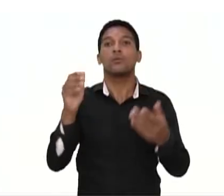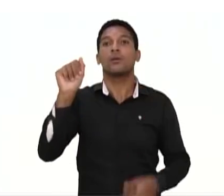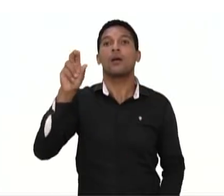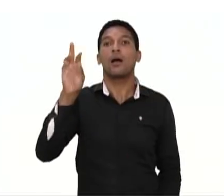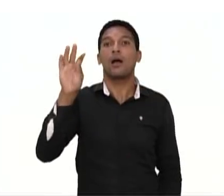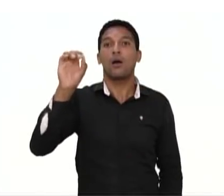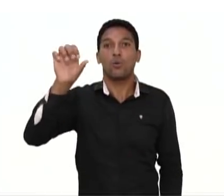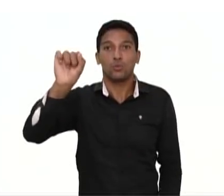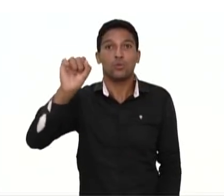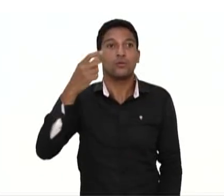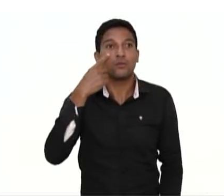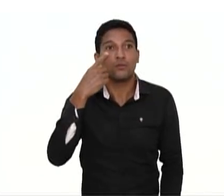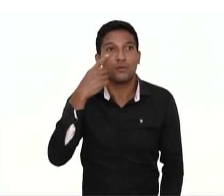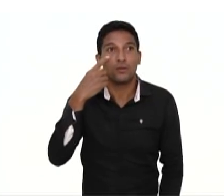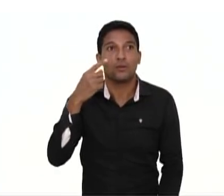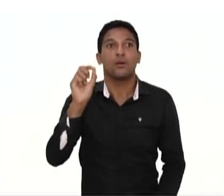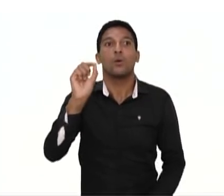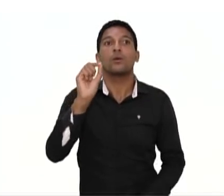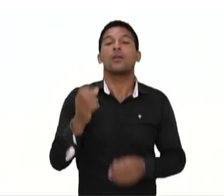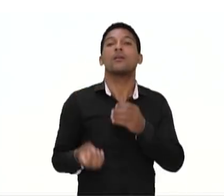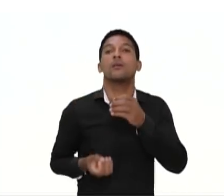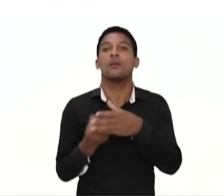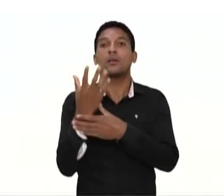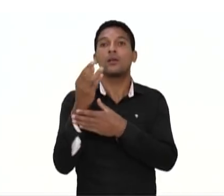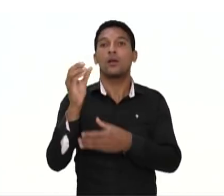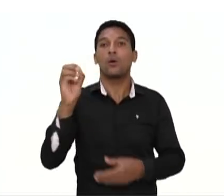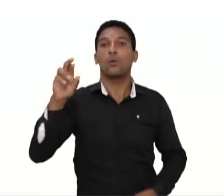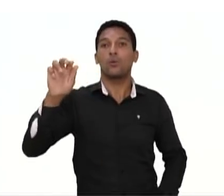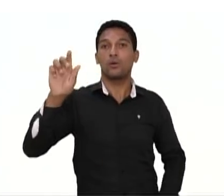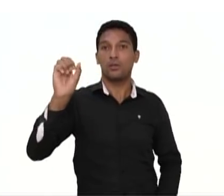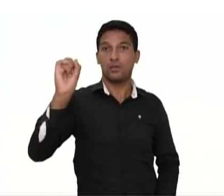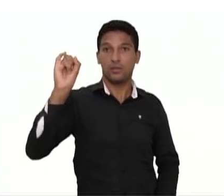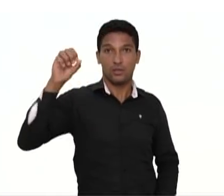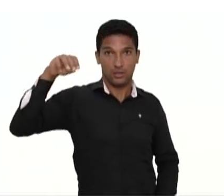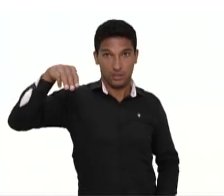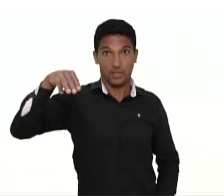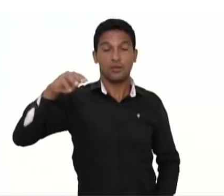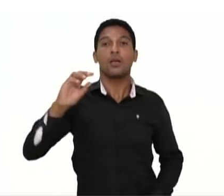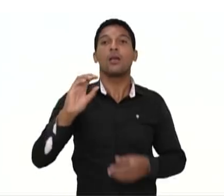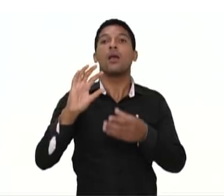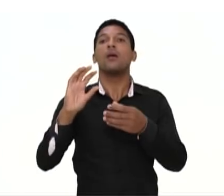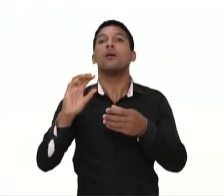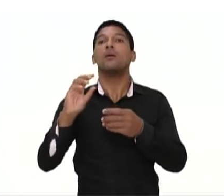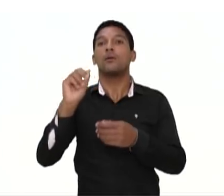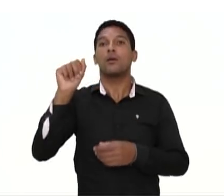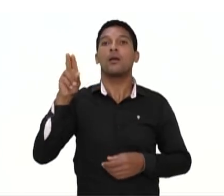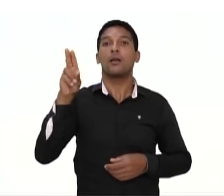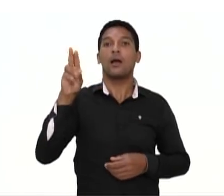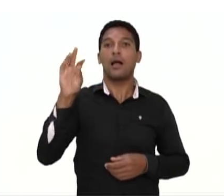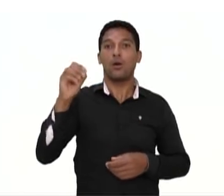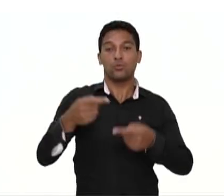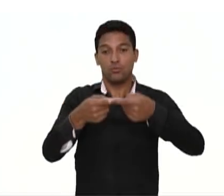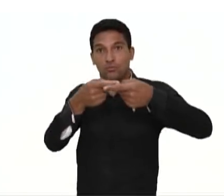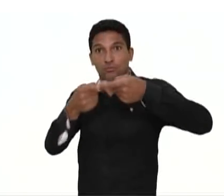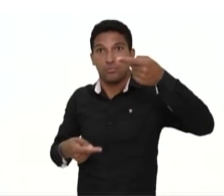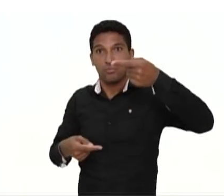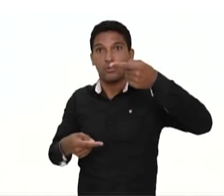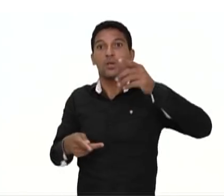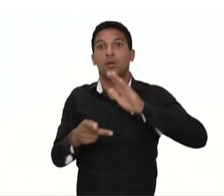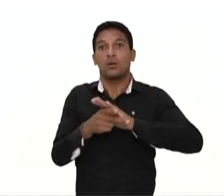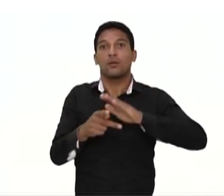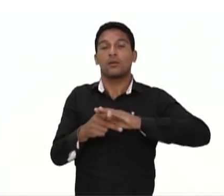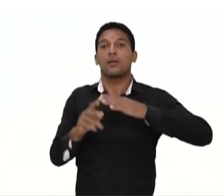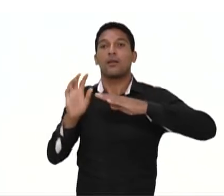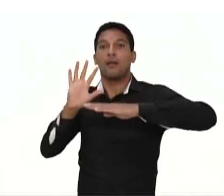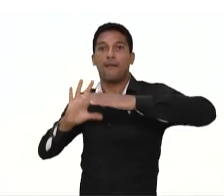Então, na aula de hoje, a origem do auto, o auto no Renascimento, o escritor português Gil Vicente.